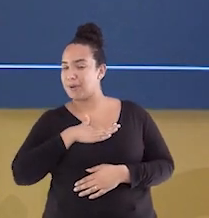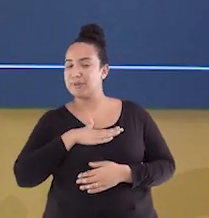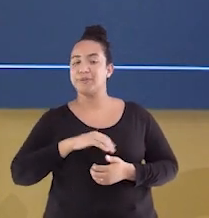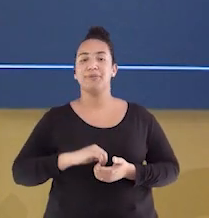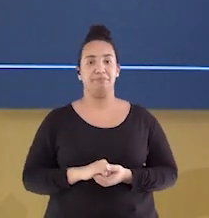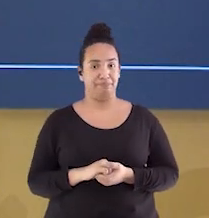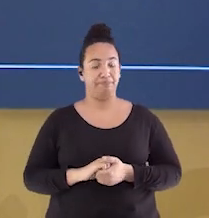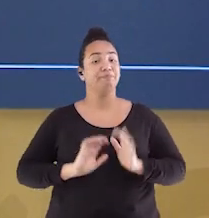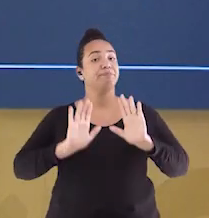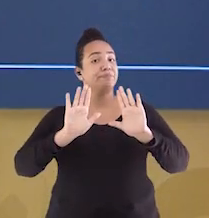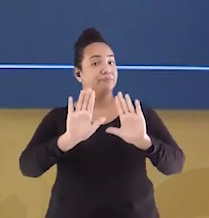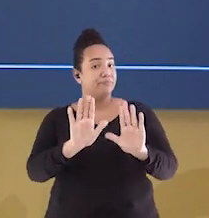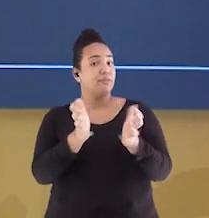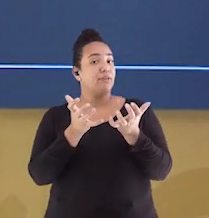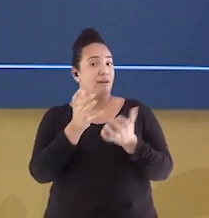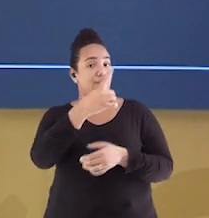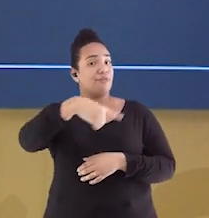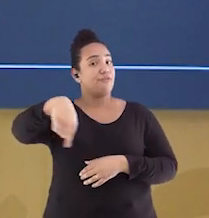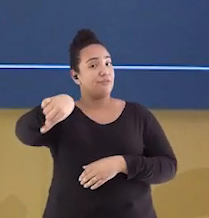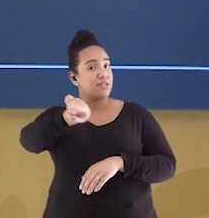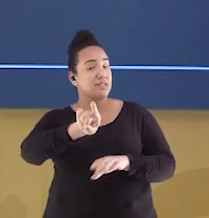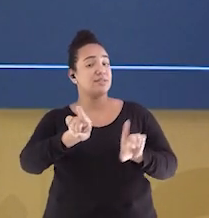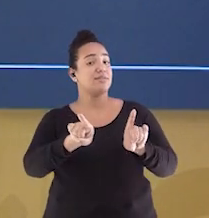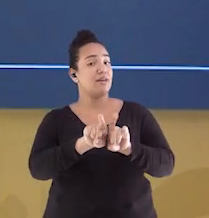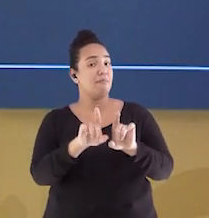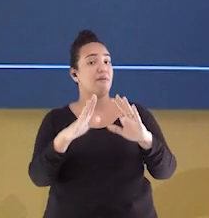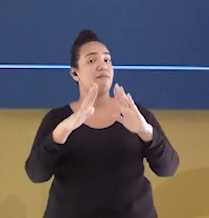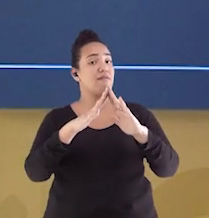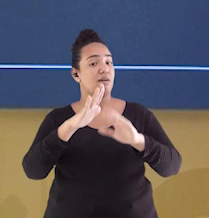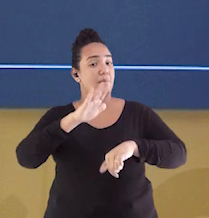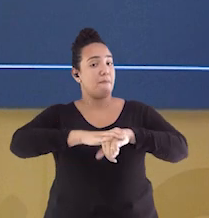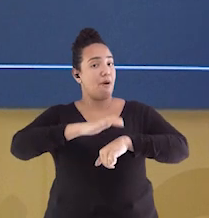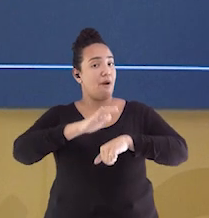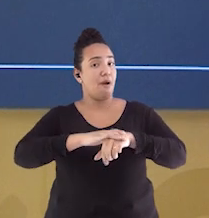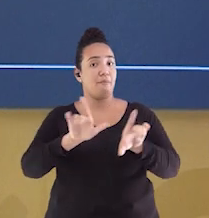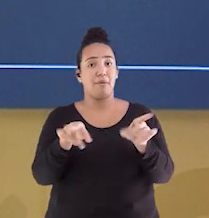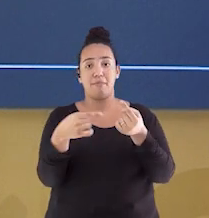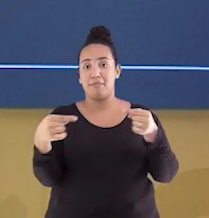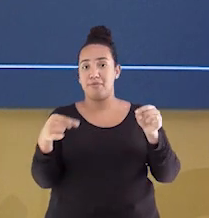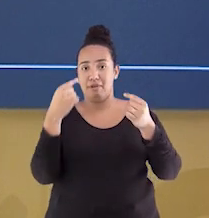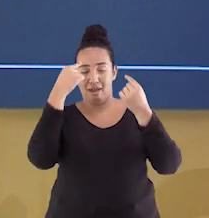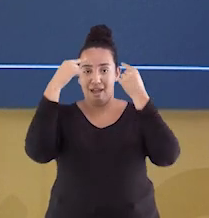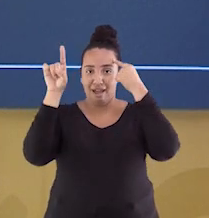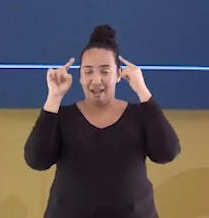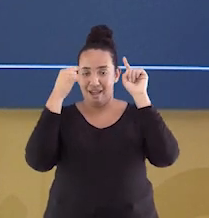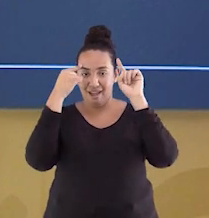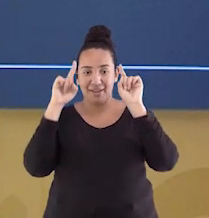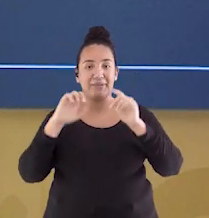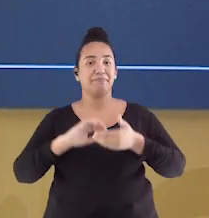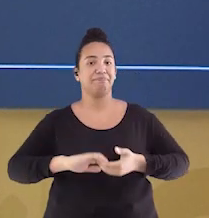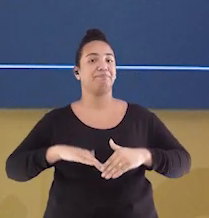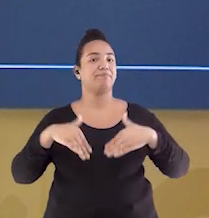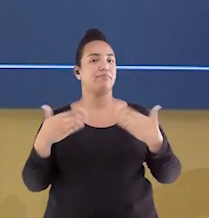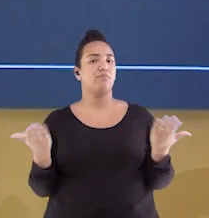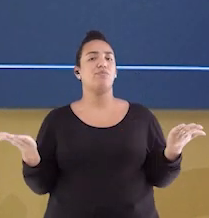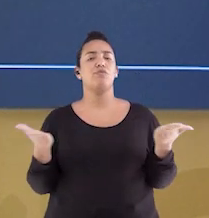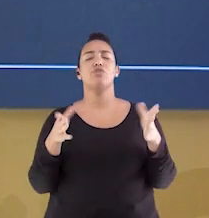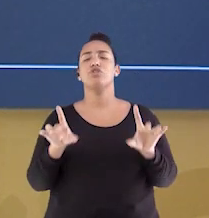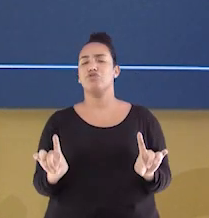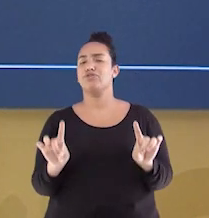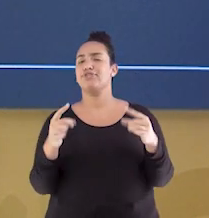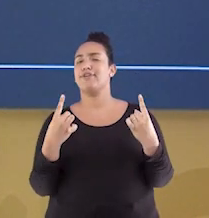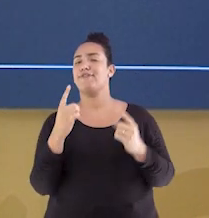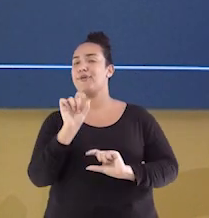quero que vocês também façam suas próprias composições. Então, o nosso desafio de hoje vai